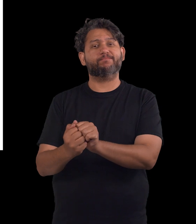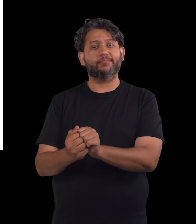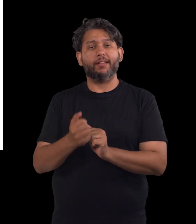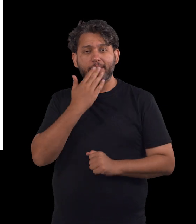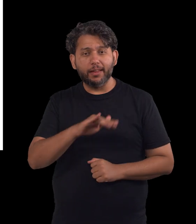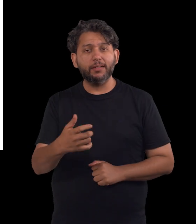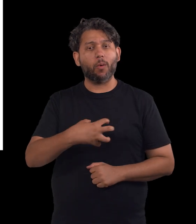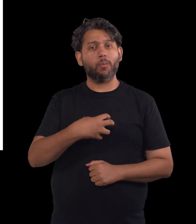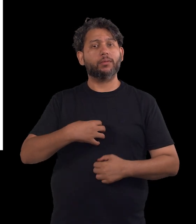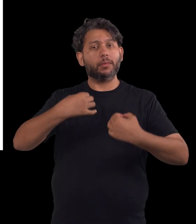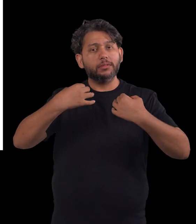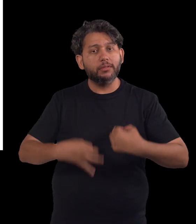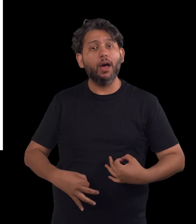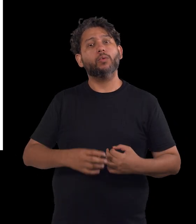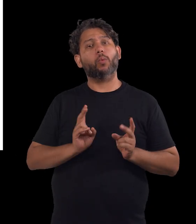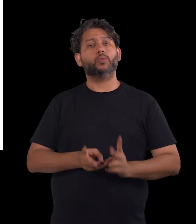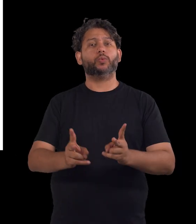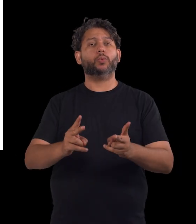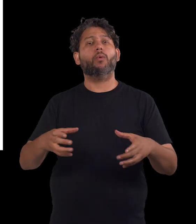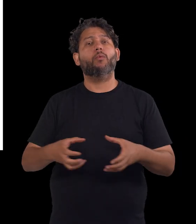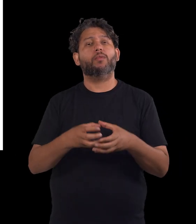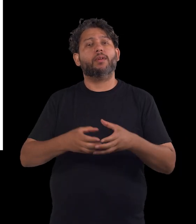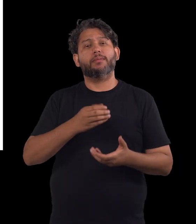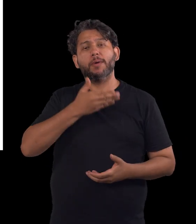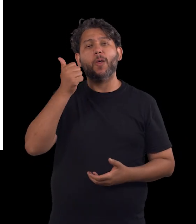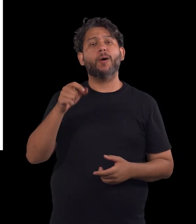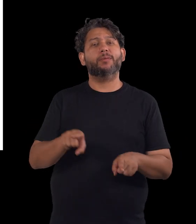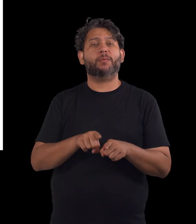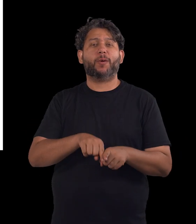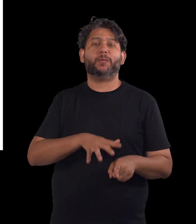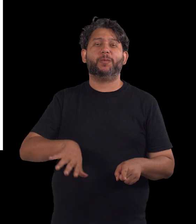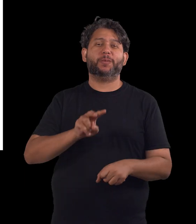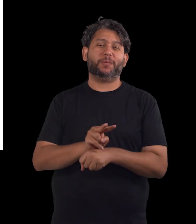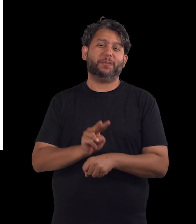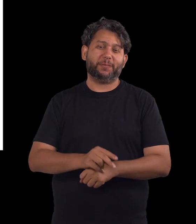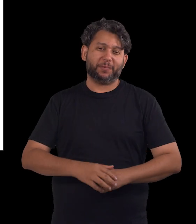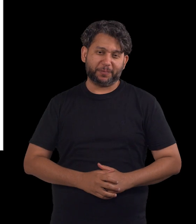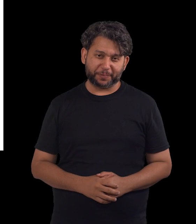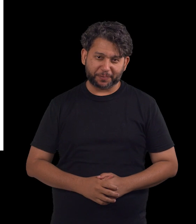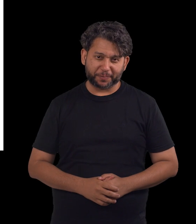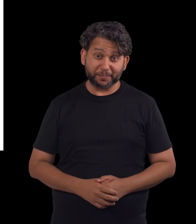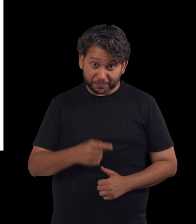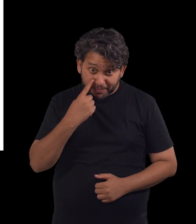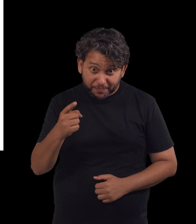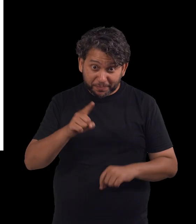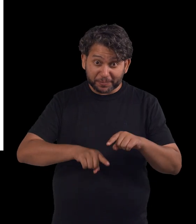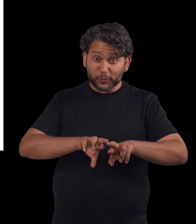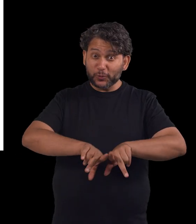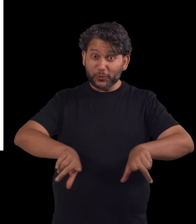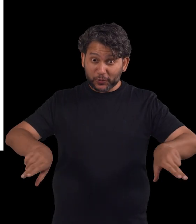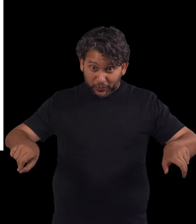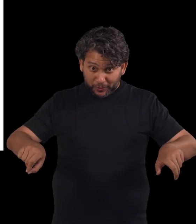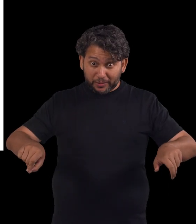as crianças a manterem comportamentos que favoreçam a convivência e o cuidado coletivo. Ao reunir todos